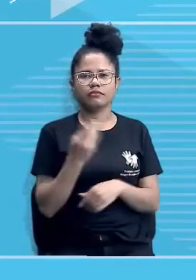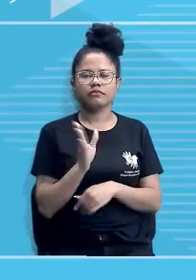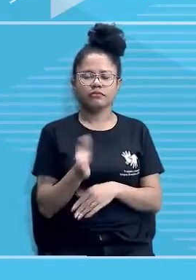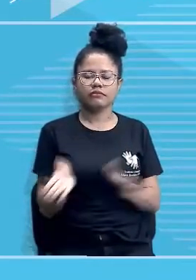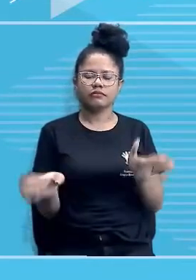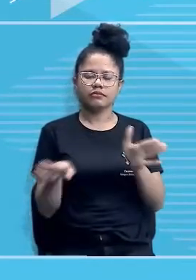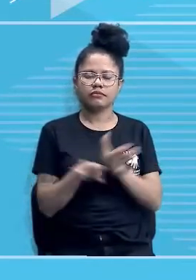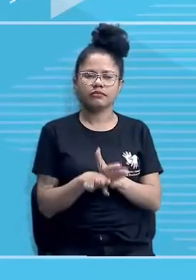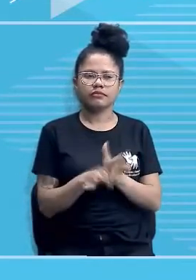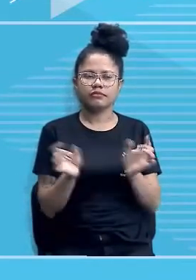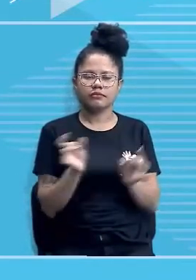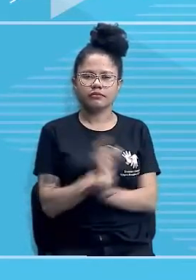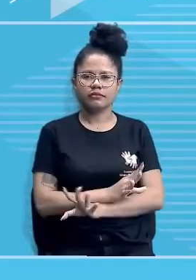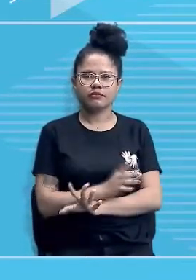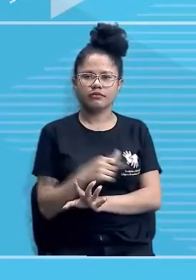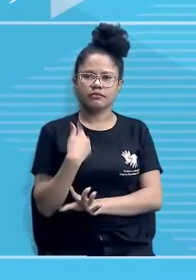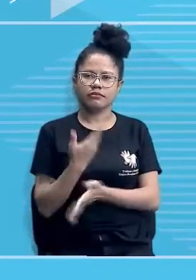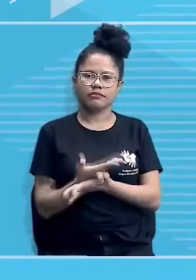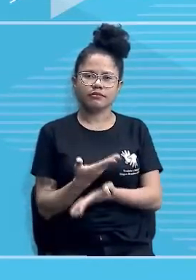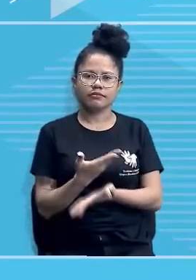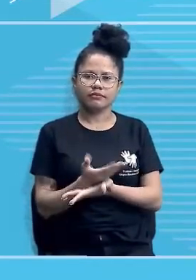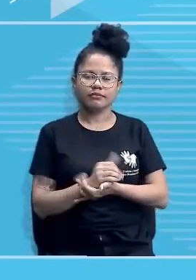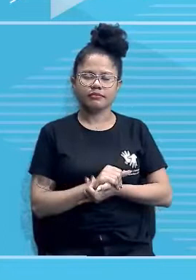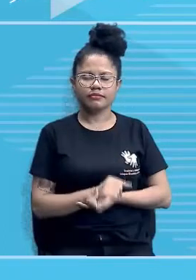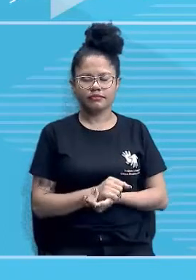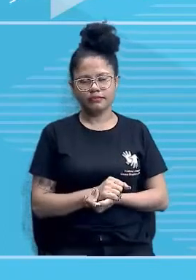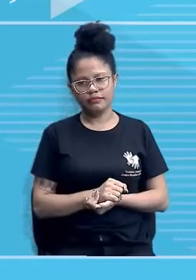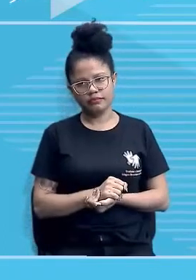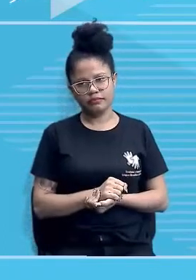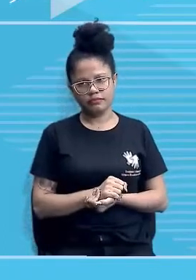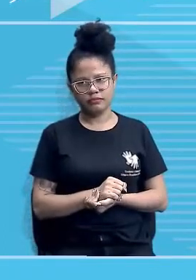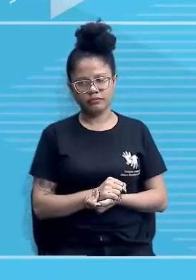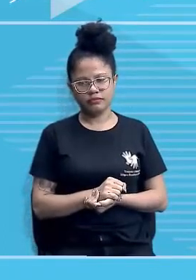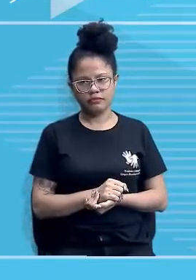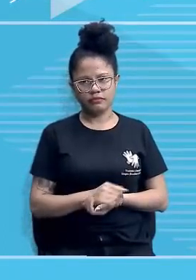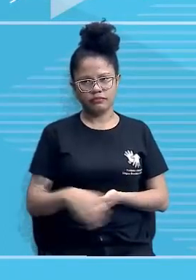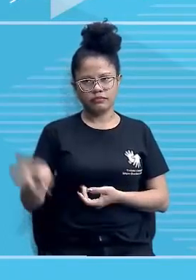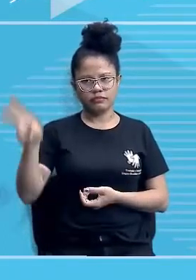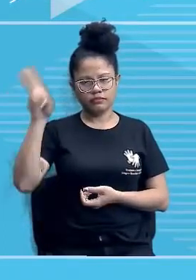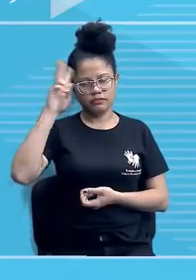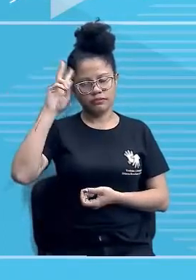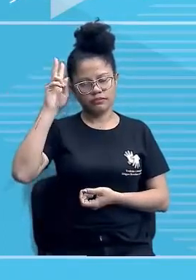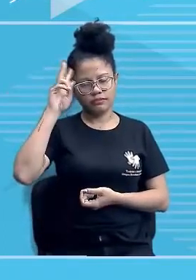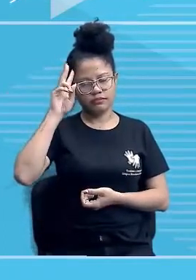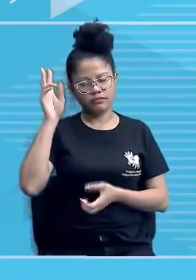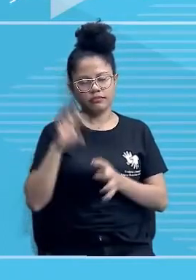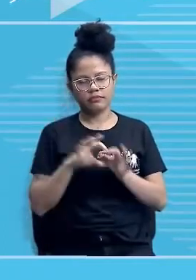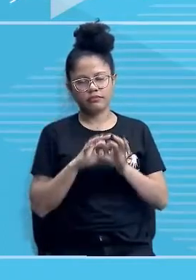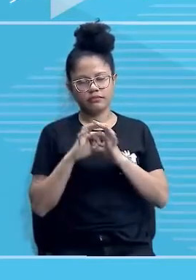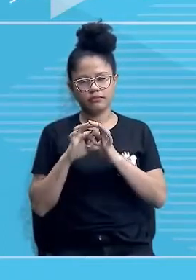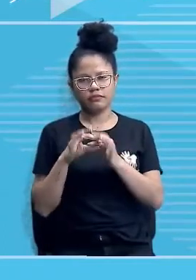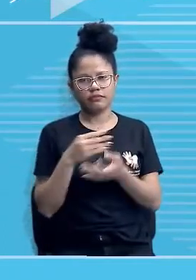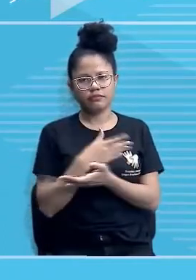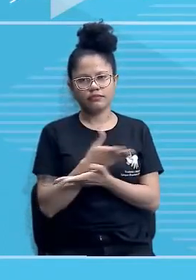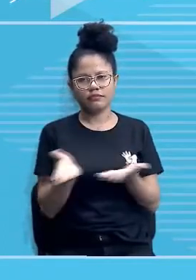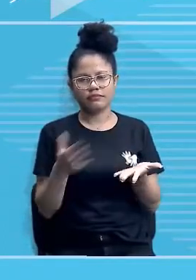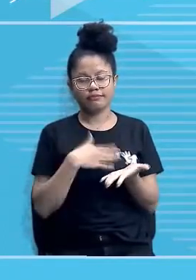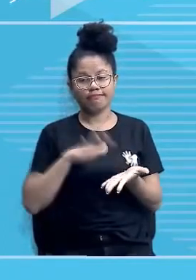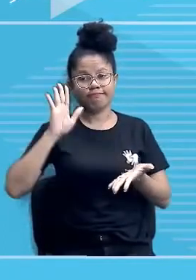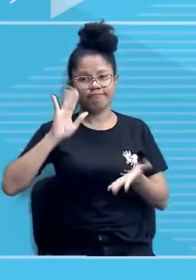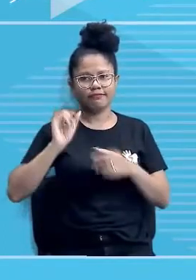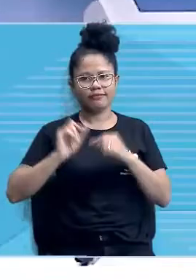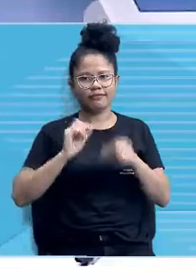a ao final é de mais uma aula de mais uma segunda-feira com vocês aqui e Prometemos